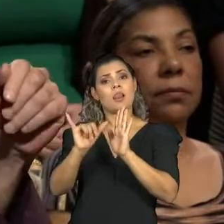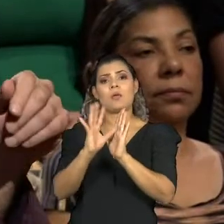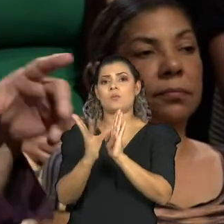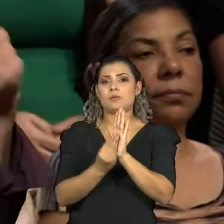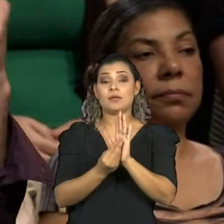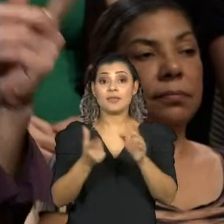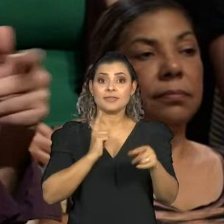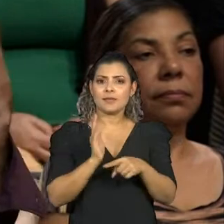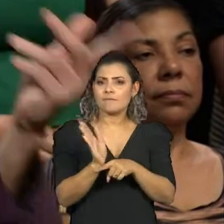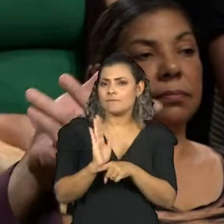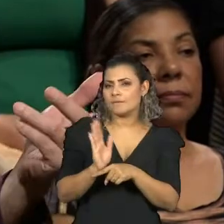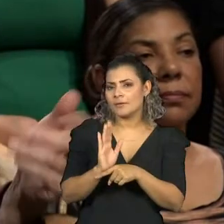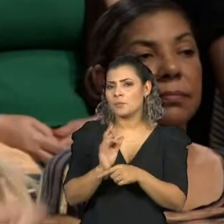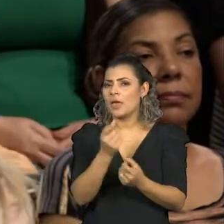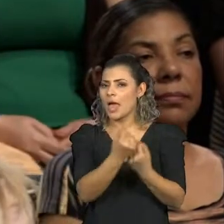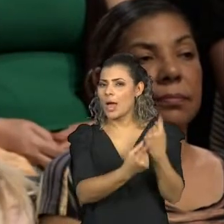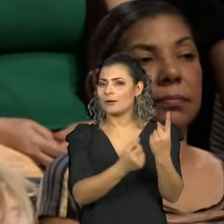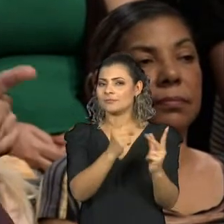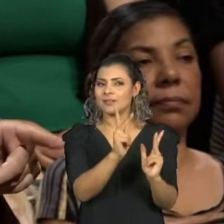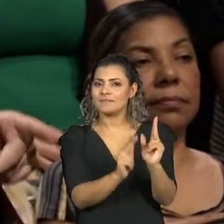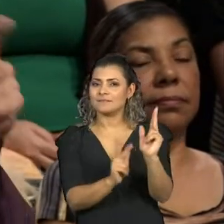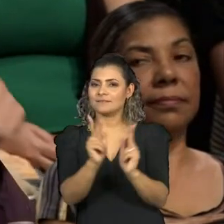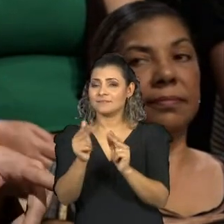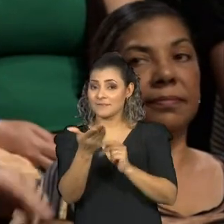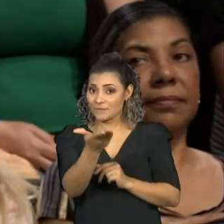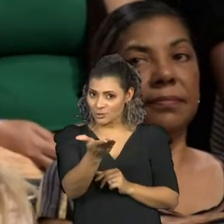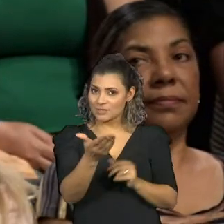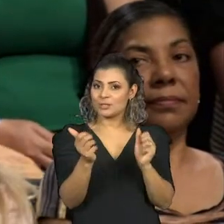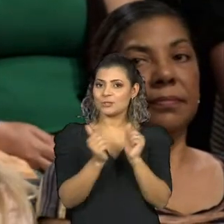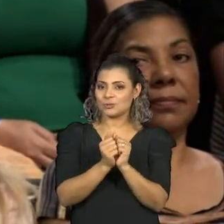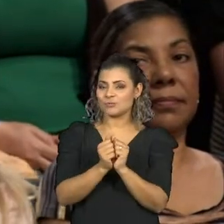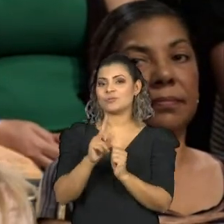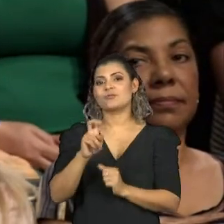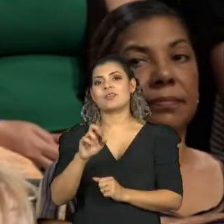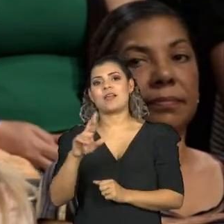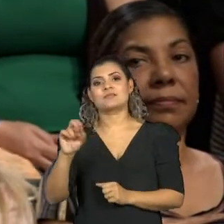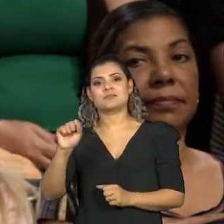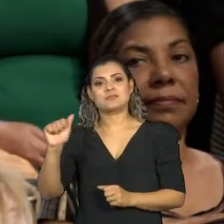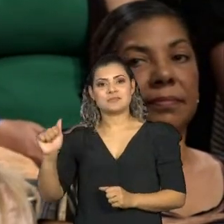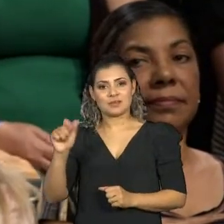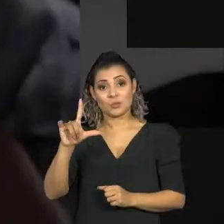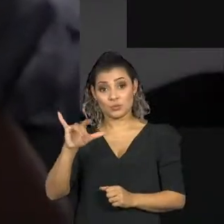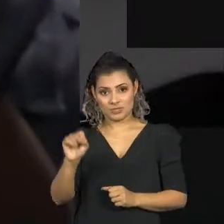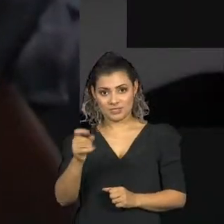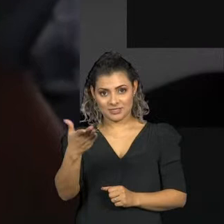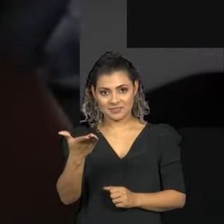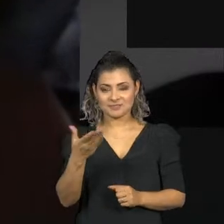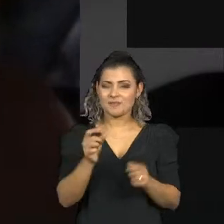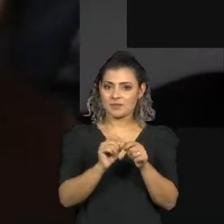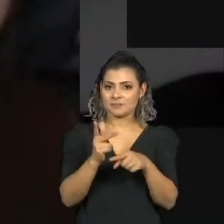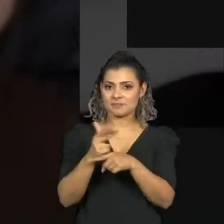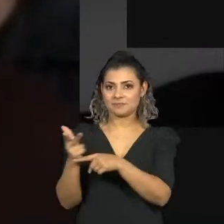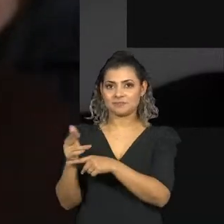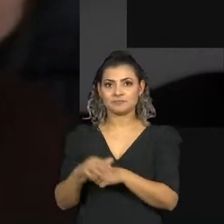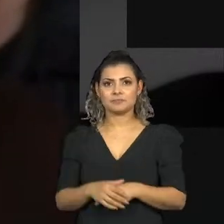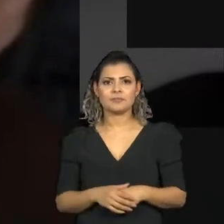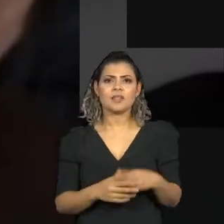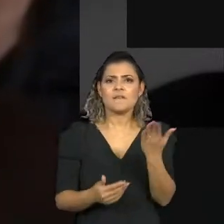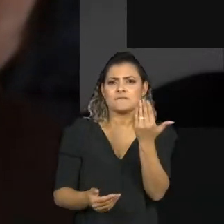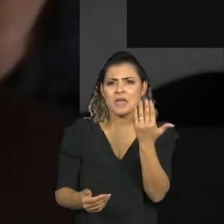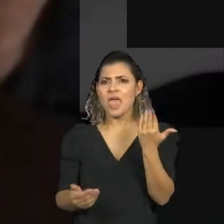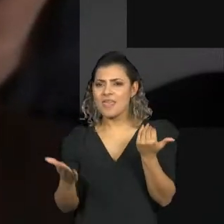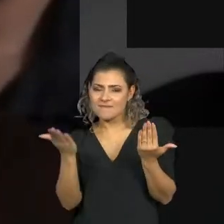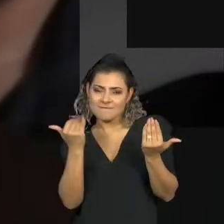com trechos de alguns dos filmes que você e o Vilaça produziram. Olha. Vem, noite